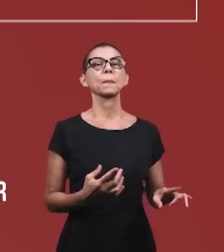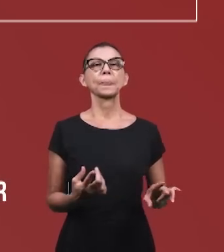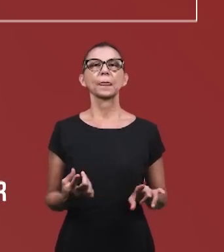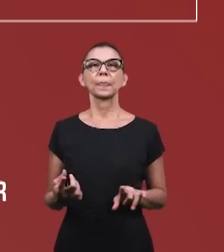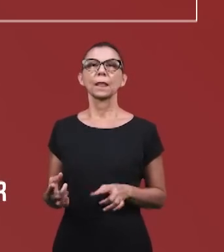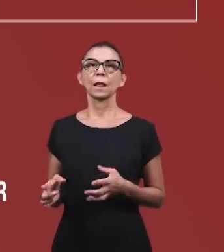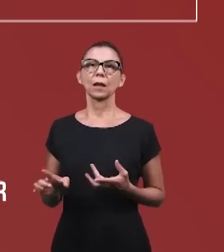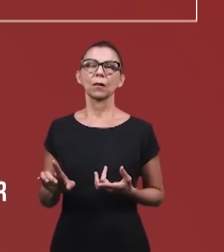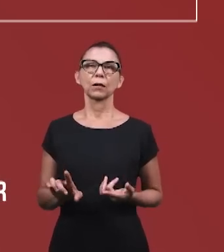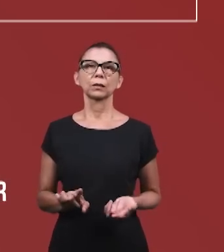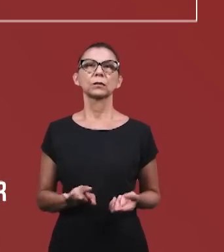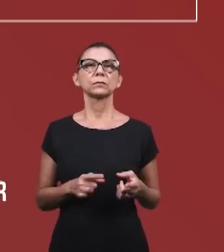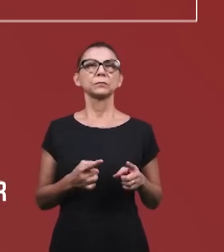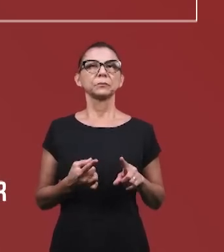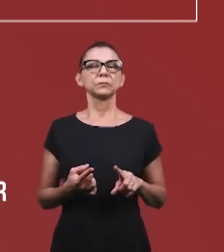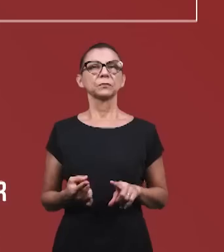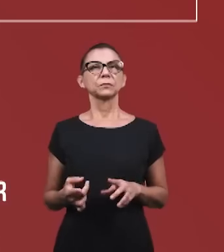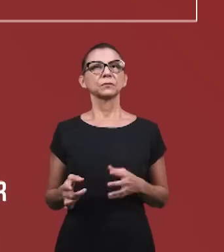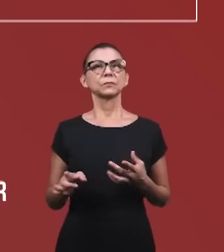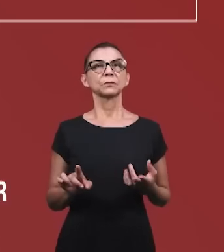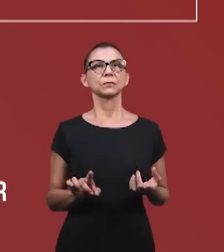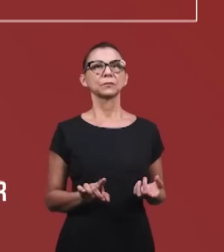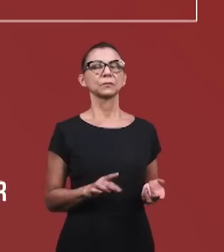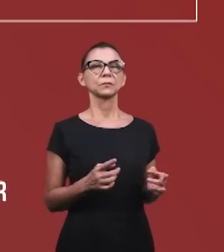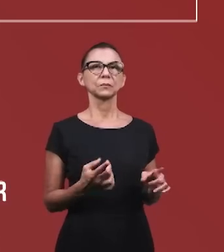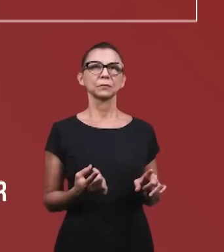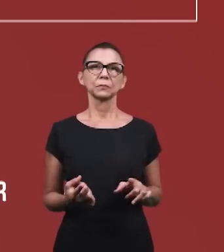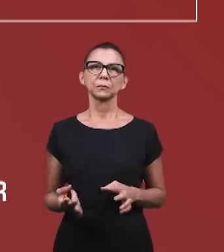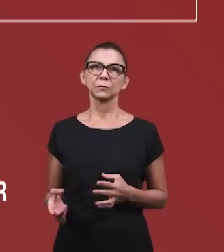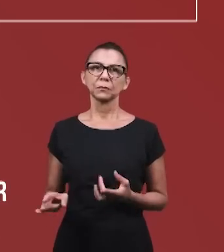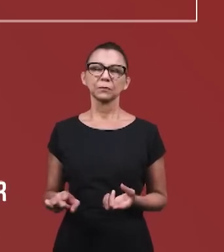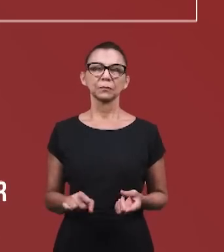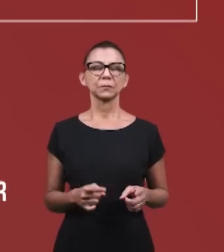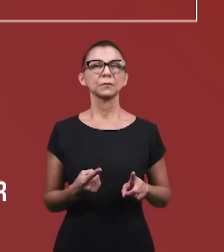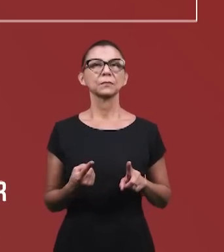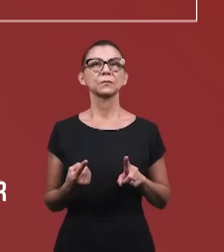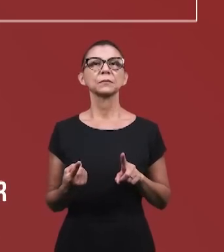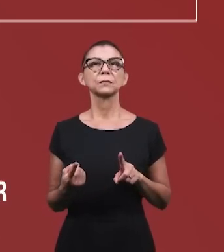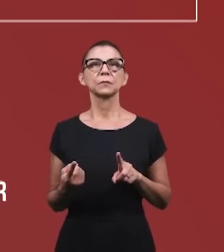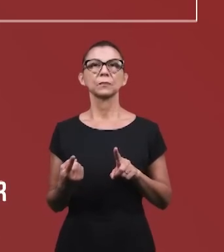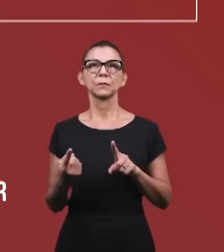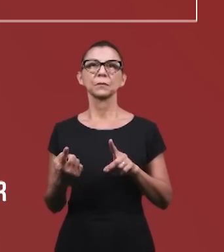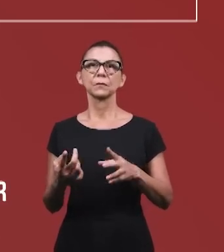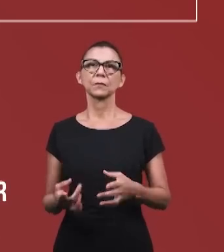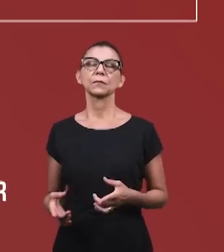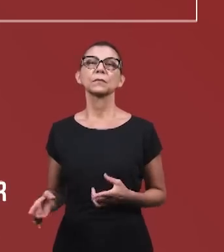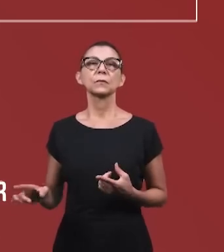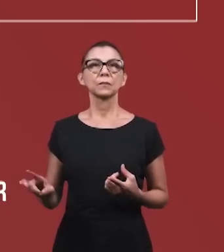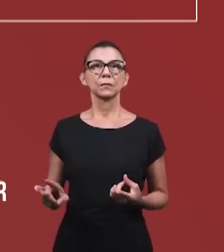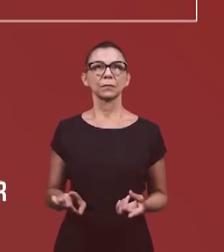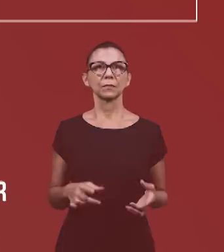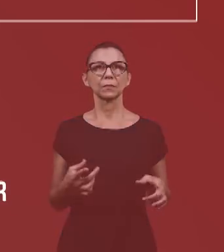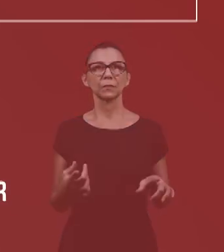Jesus. Nasci de novo para entender o amor